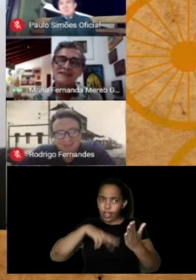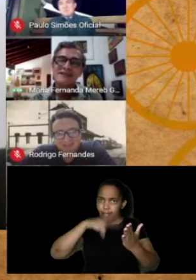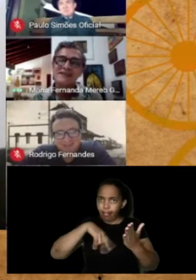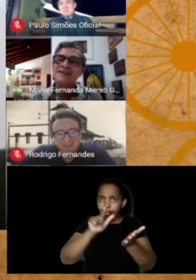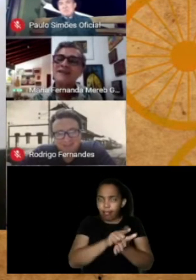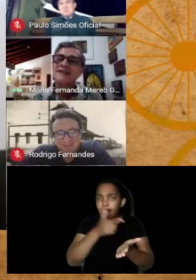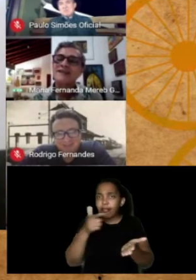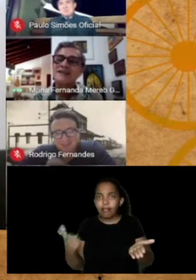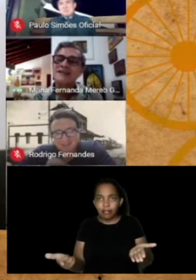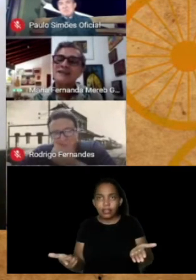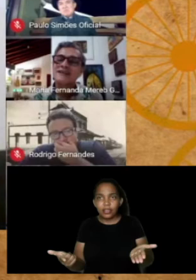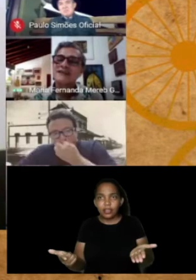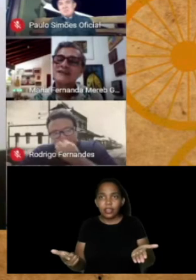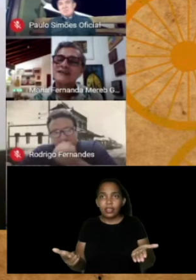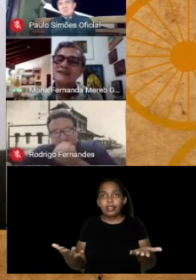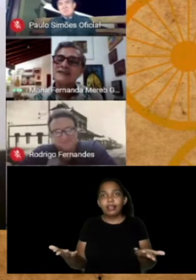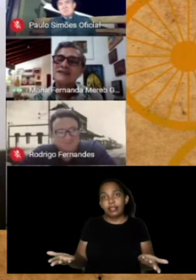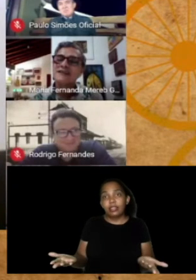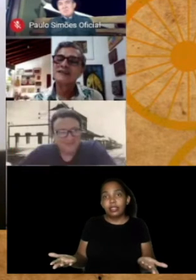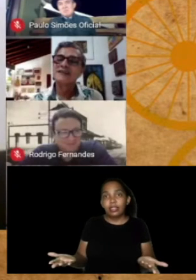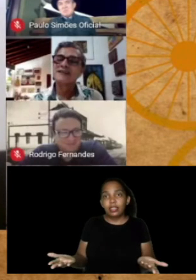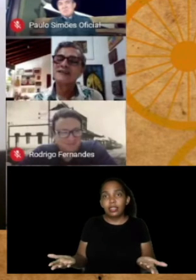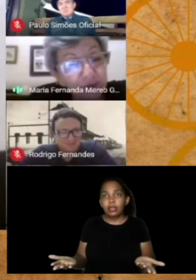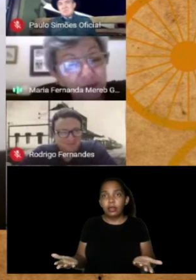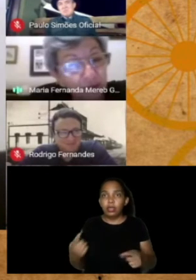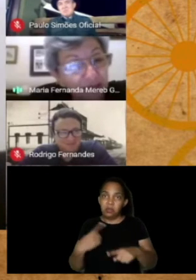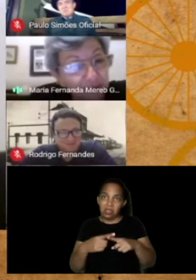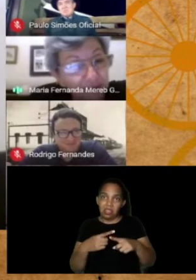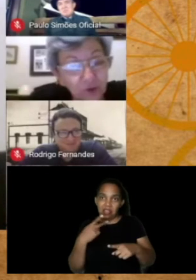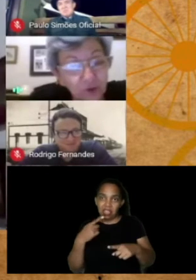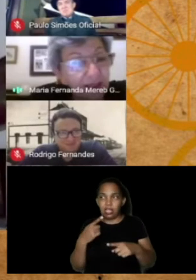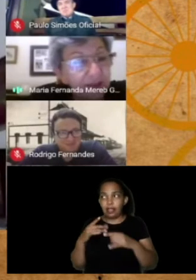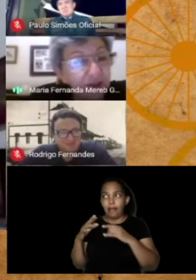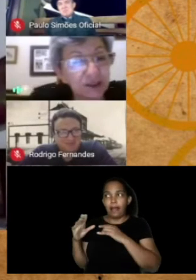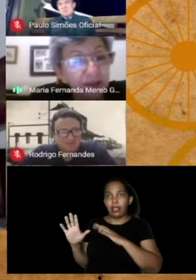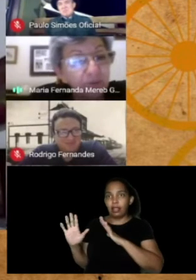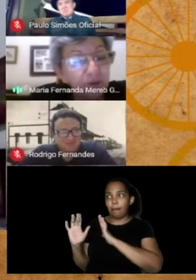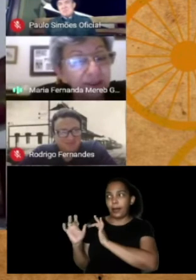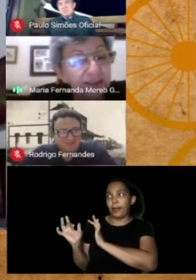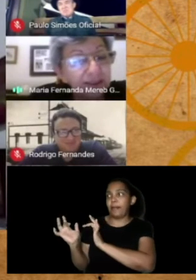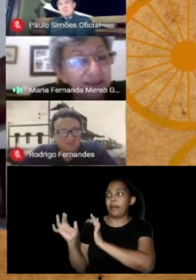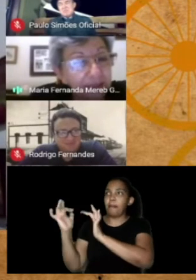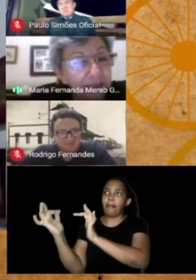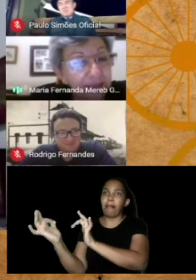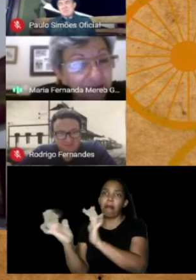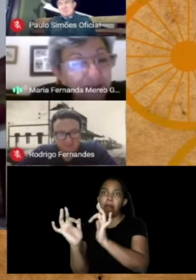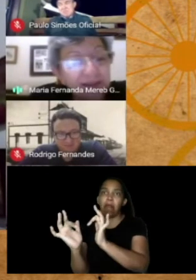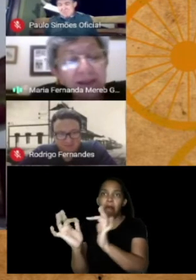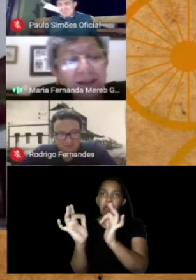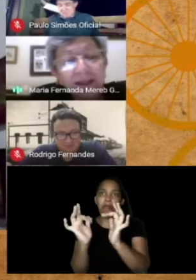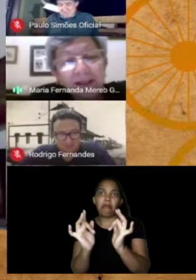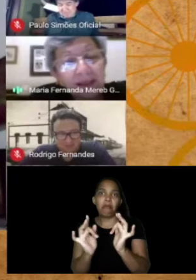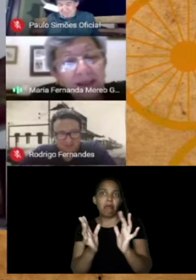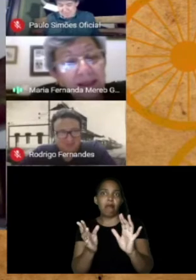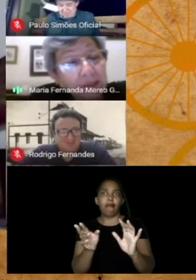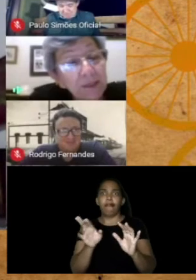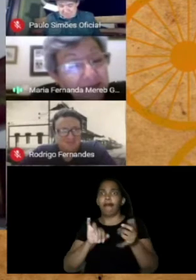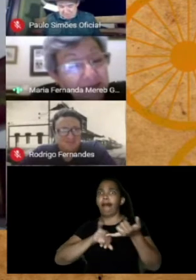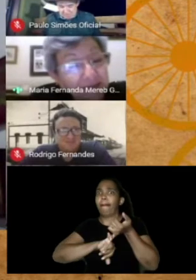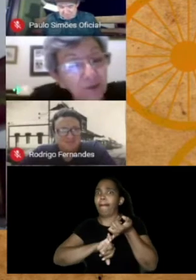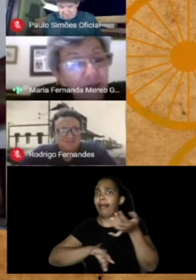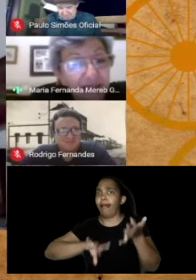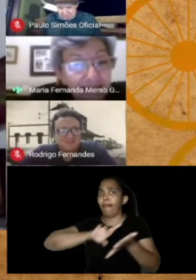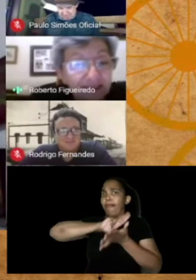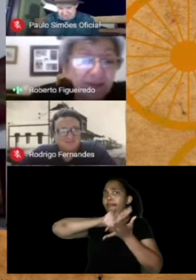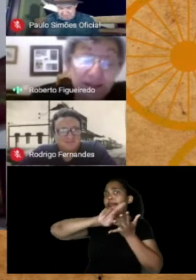tinha saído de uma resfrega, porque diz que ele era muito namorador, ele tinha muitos amantes, e ele